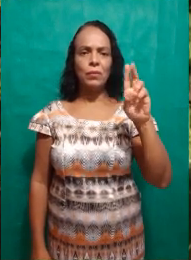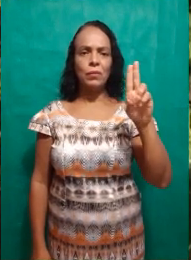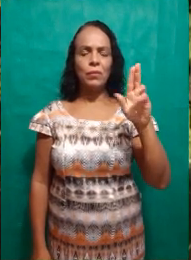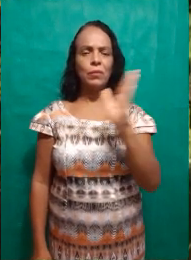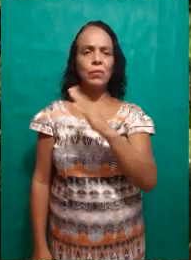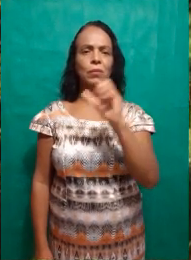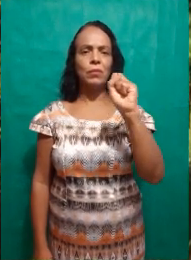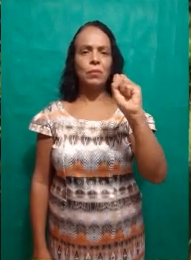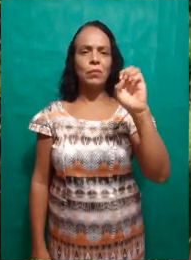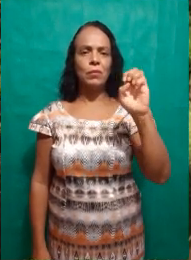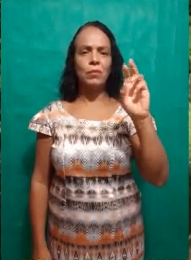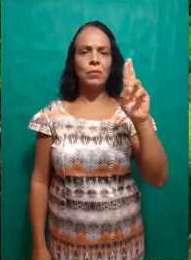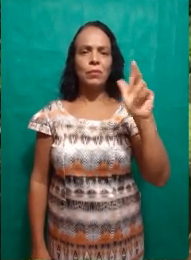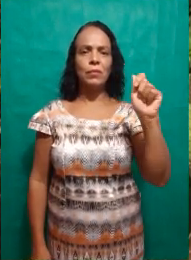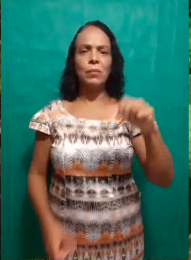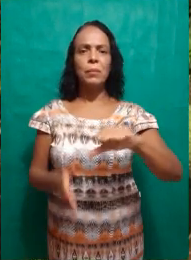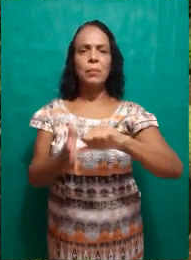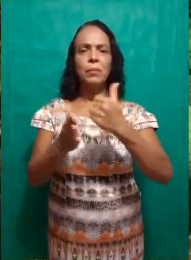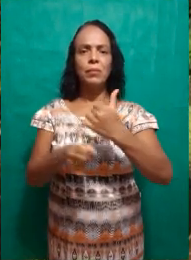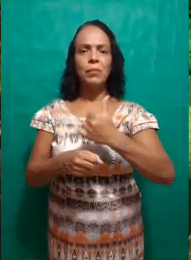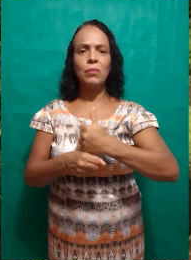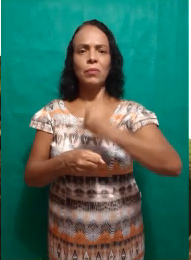comunitário do Acre.